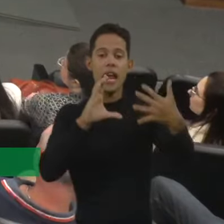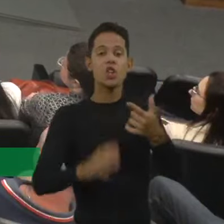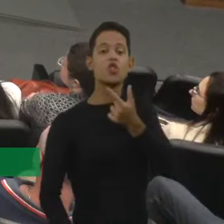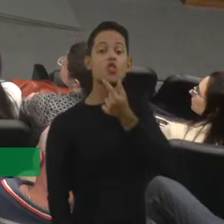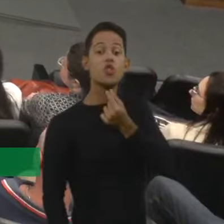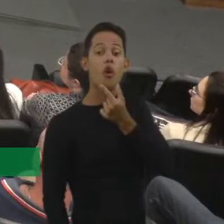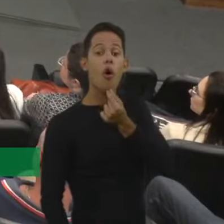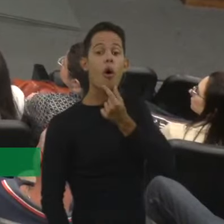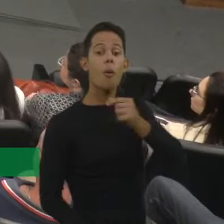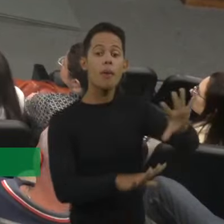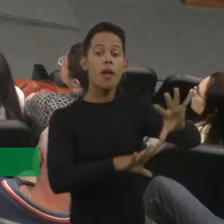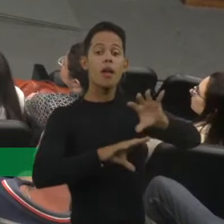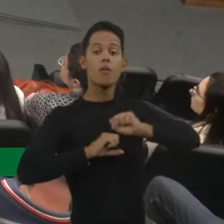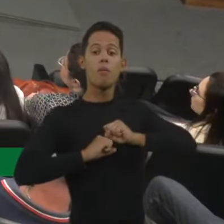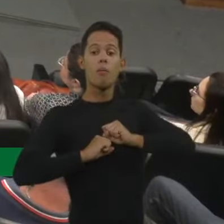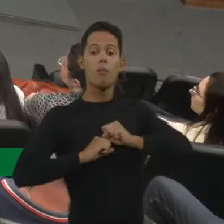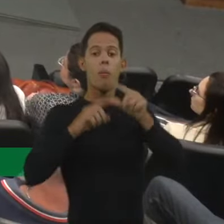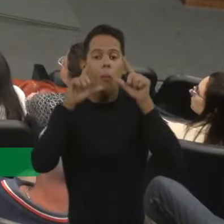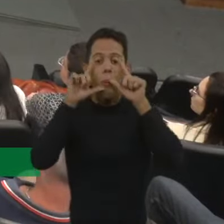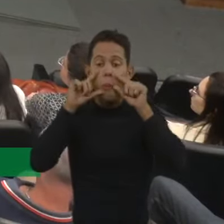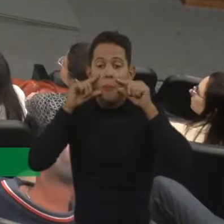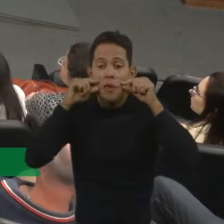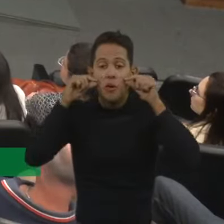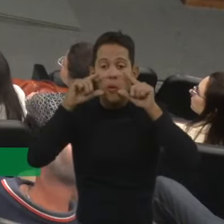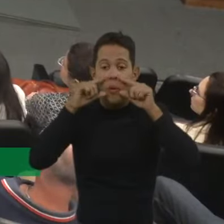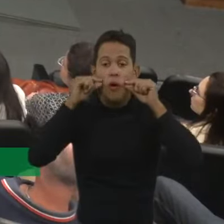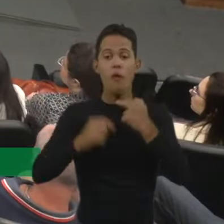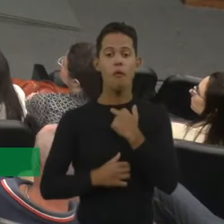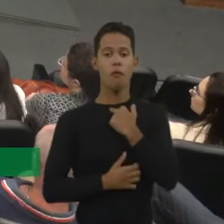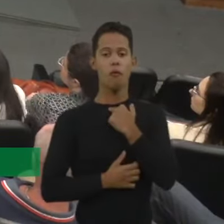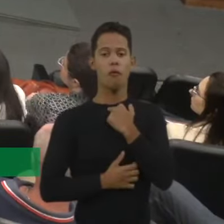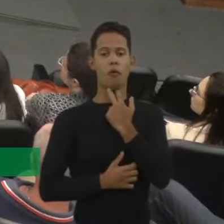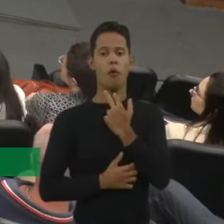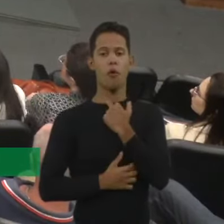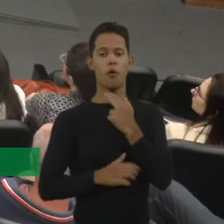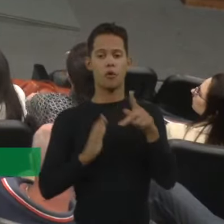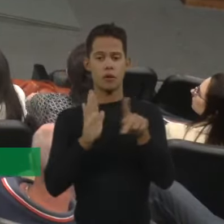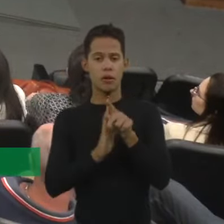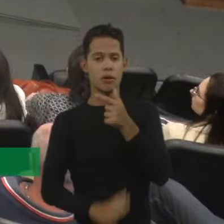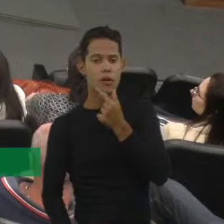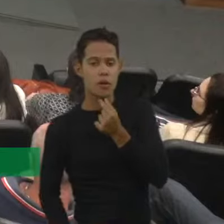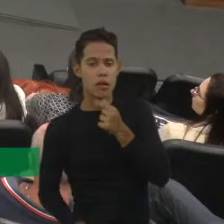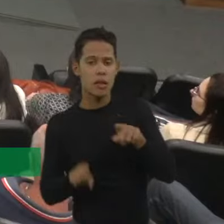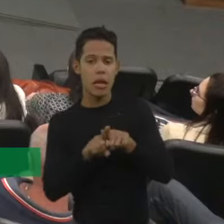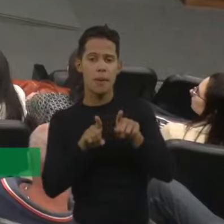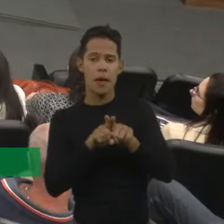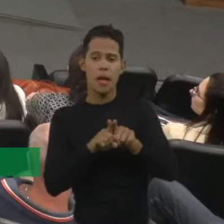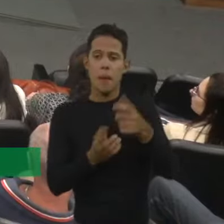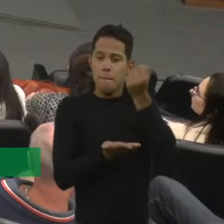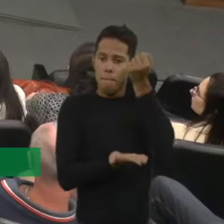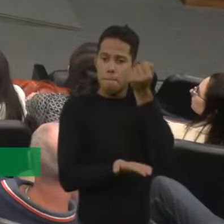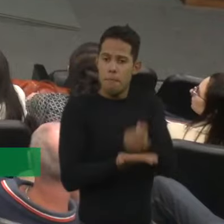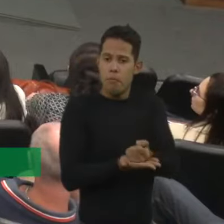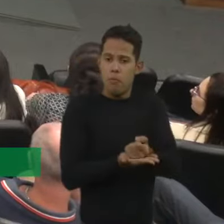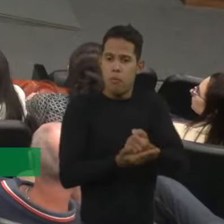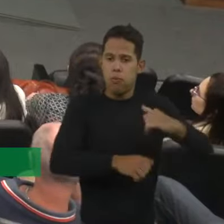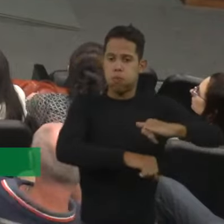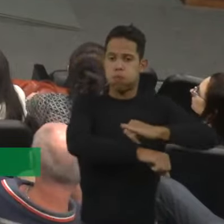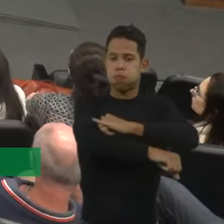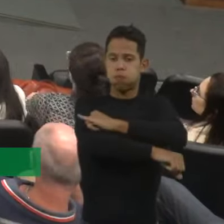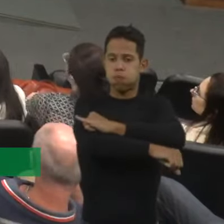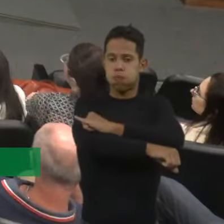ter bigode, voz grossa, ganho de peso, pelos, né? Pelos nas